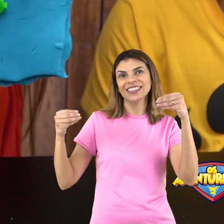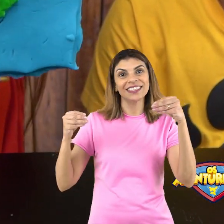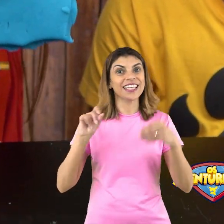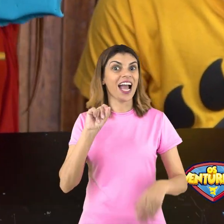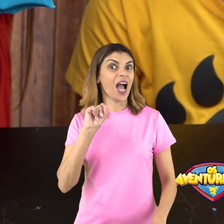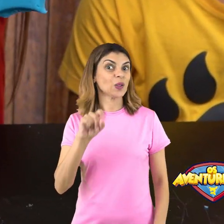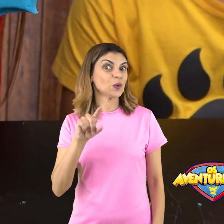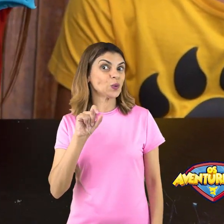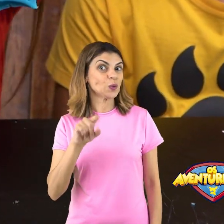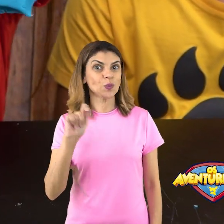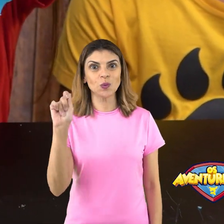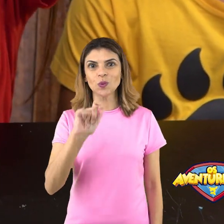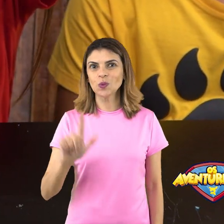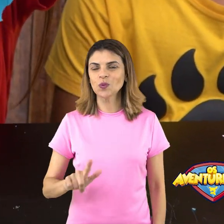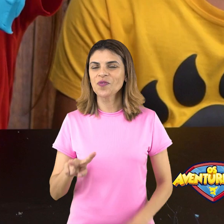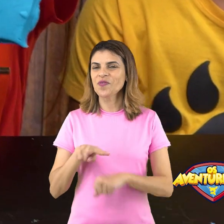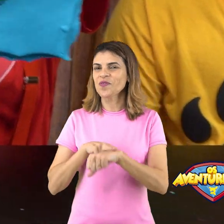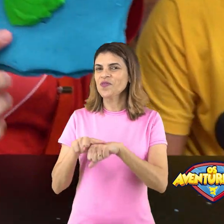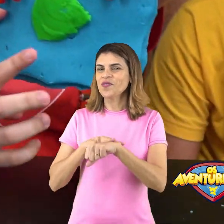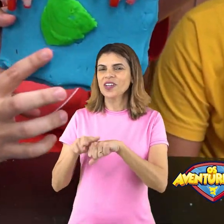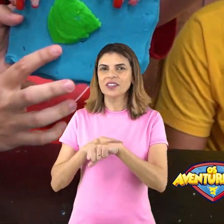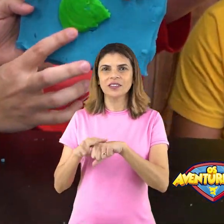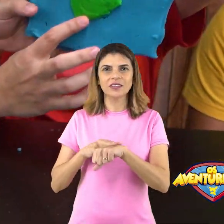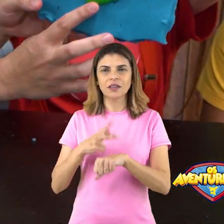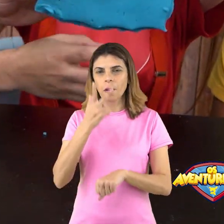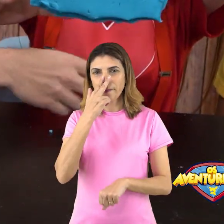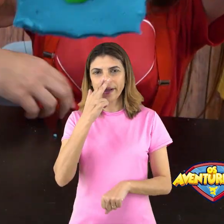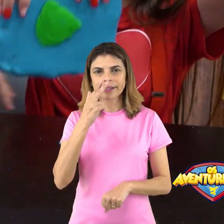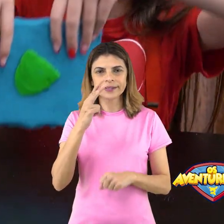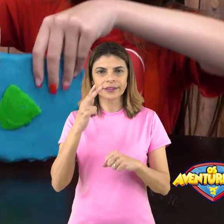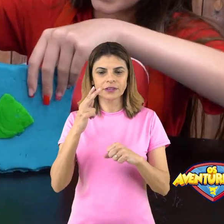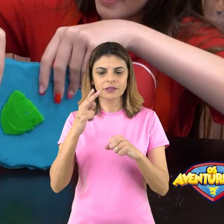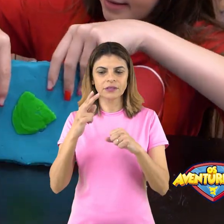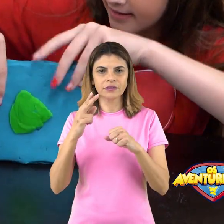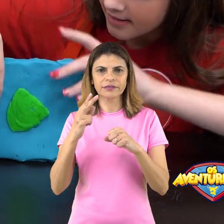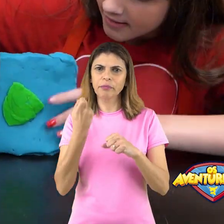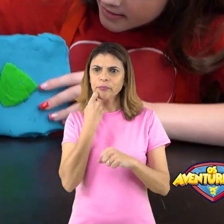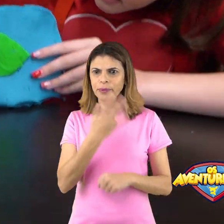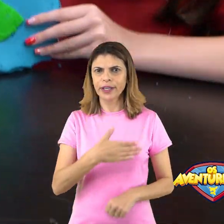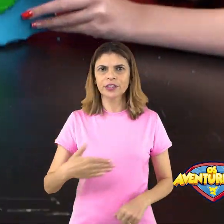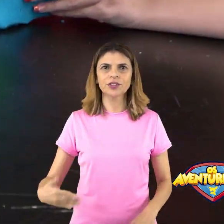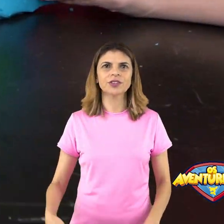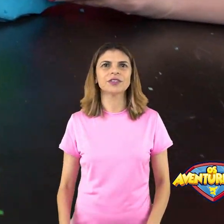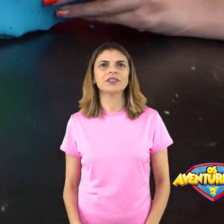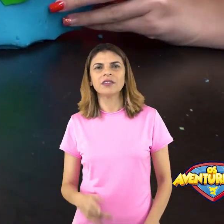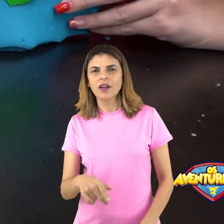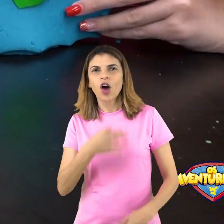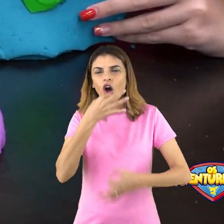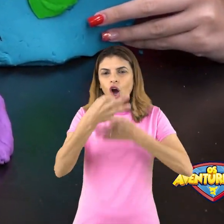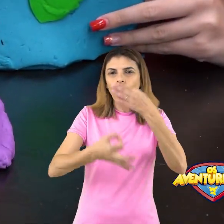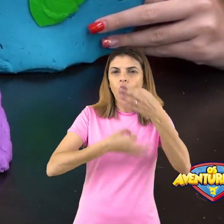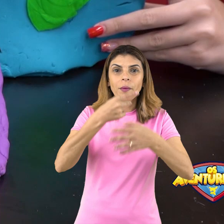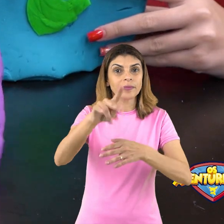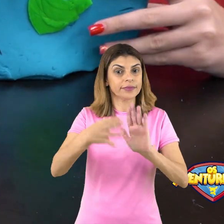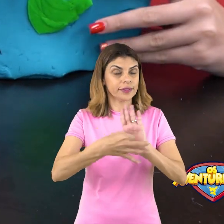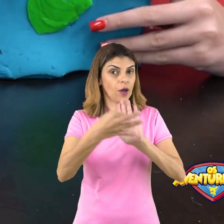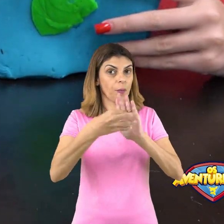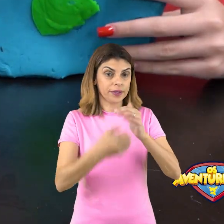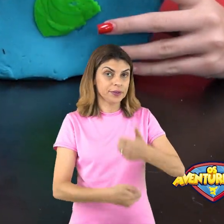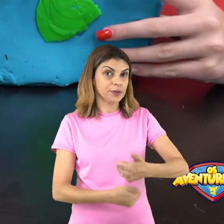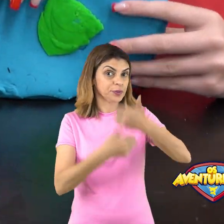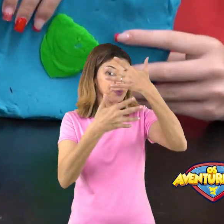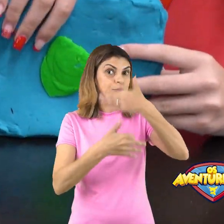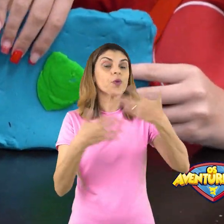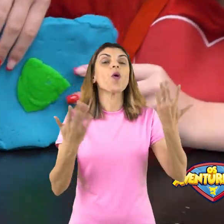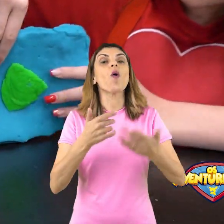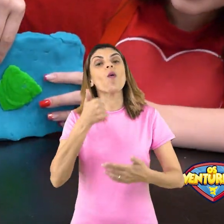azul. Azul com verde, parece uma cabeça de peixe isso aqui. Coloca aqui, vamos ver. Já vai comentando qual que vocês estão achando. Ficou